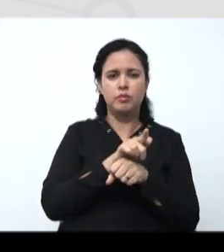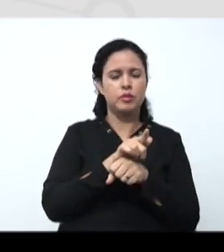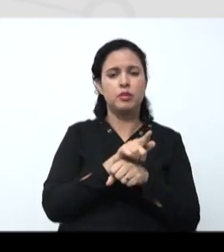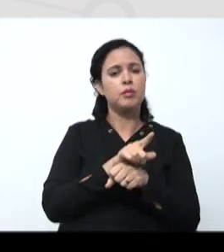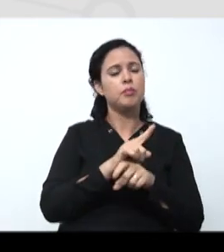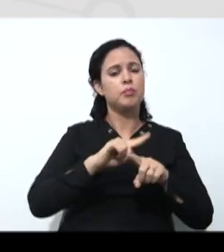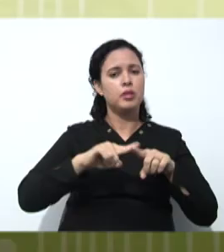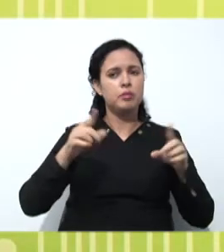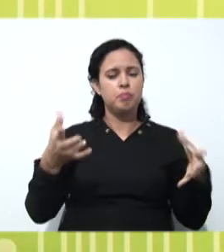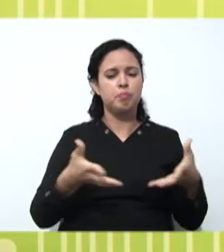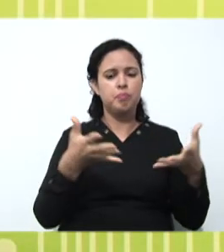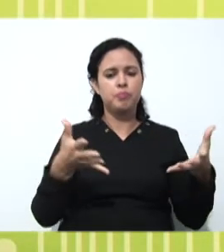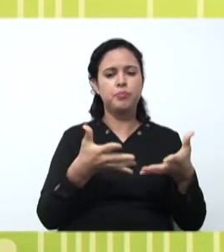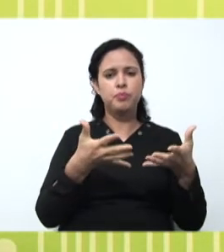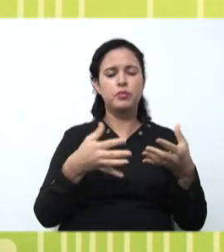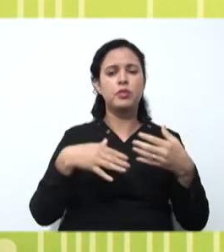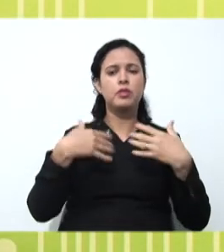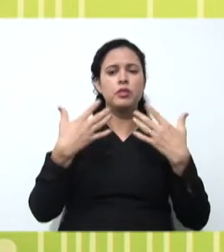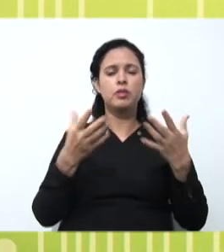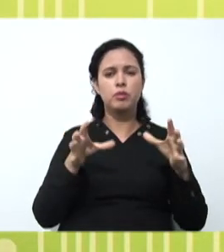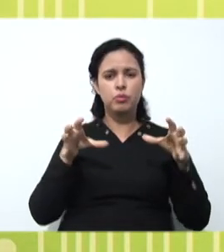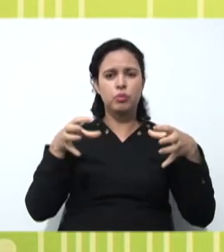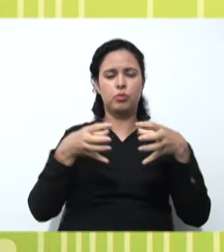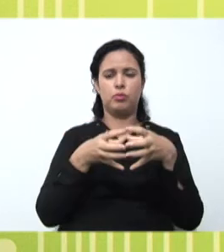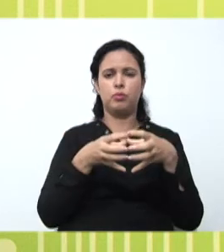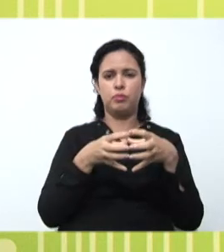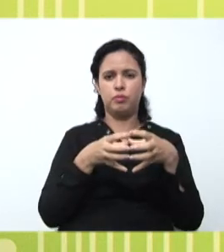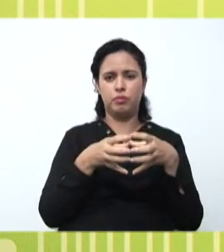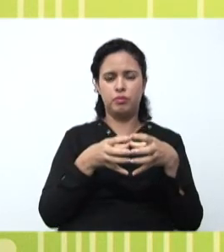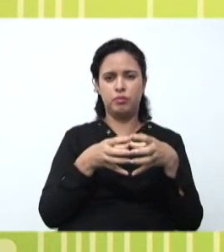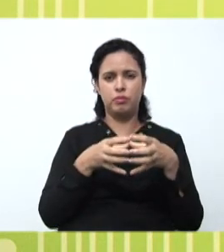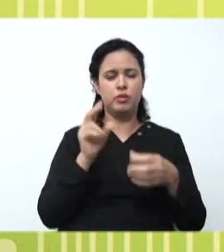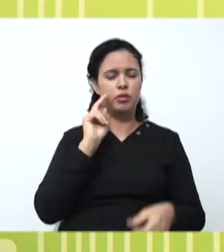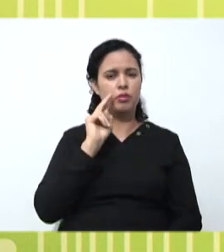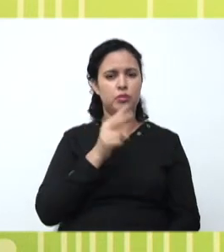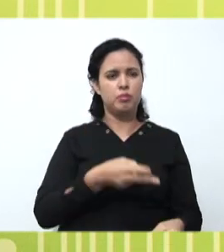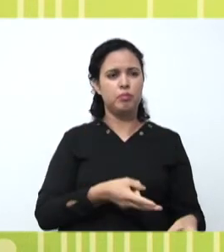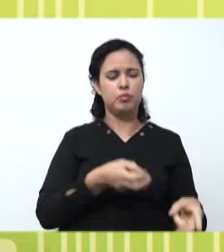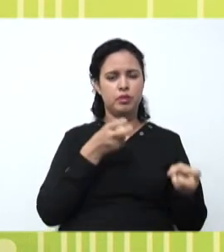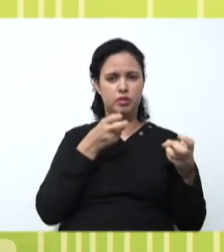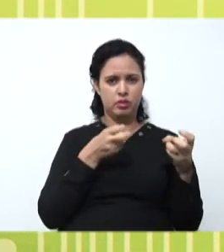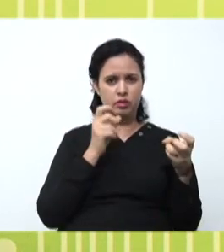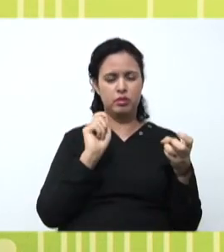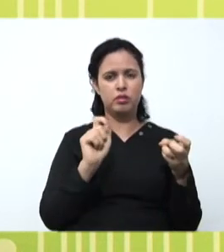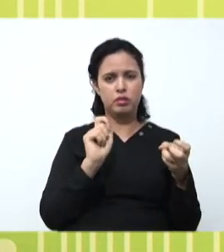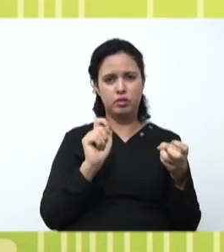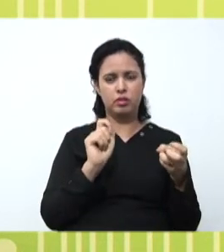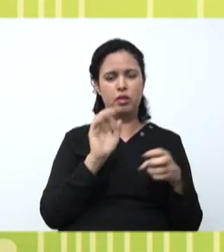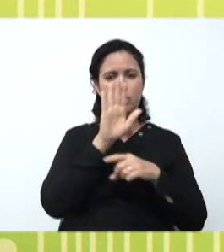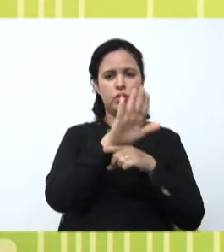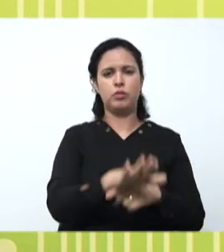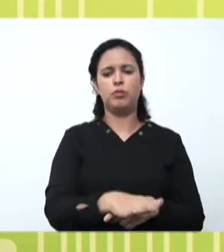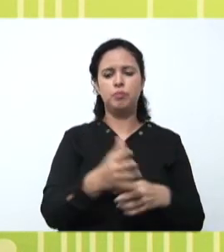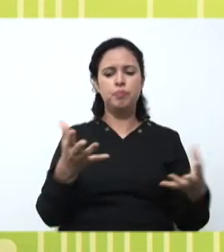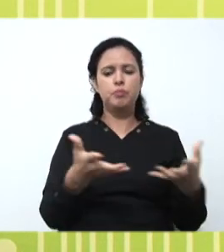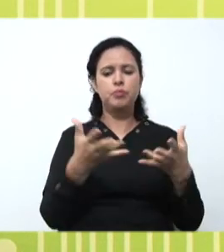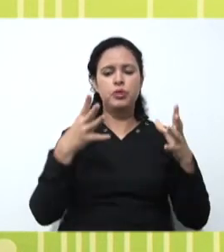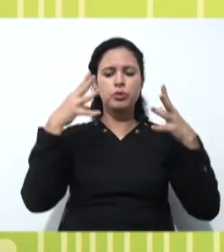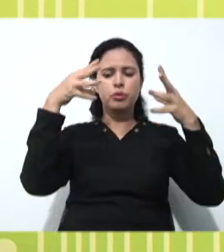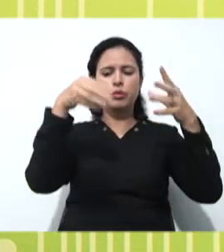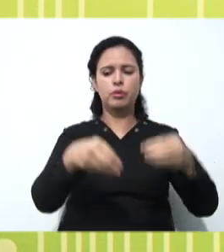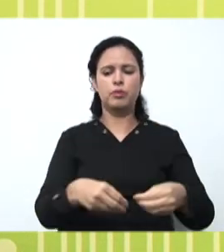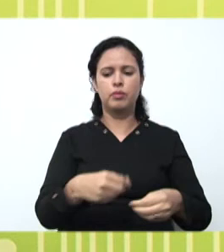falando aqui do Alberto no empreendimento coletivo. A gente vê então ele empenhando-se em influenciar e mobilizar todos